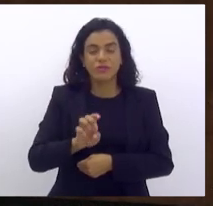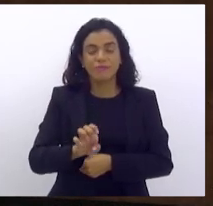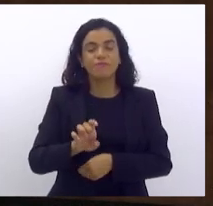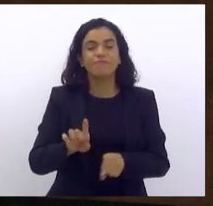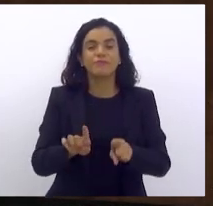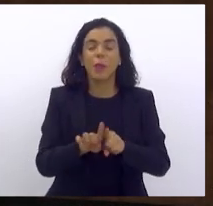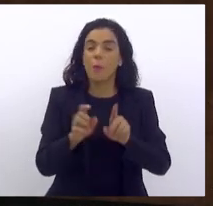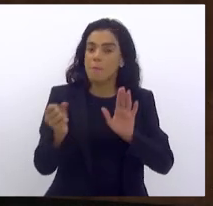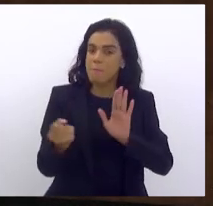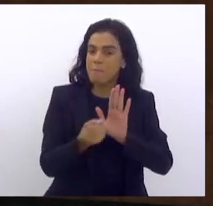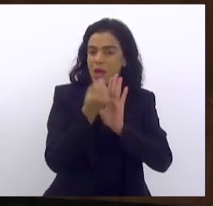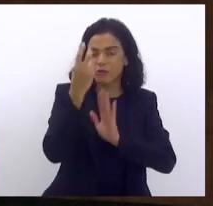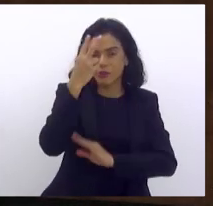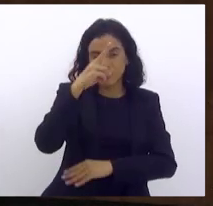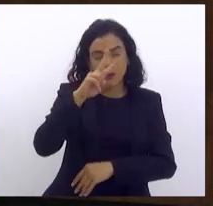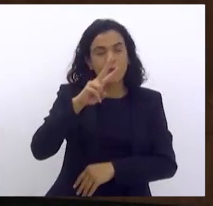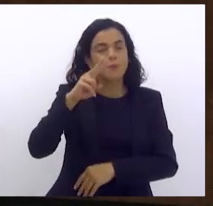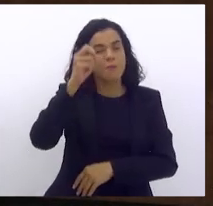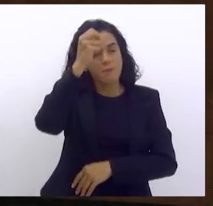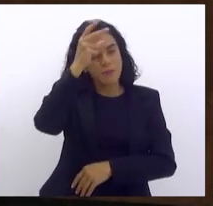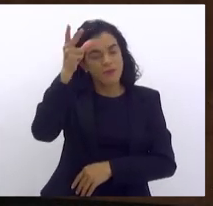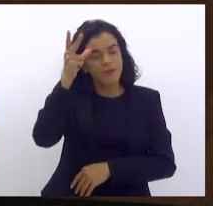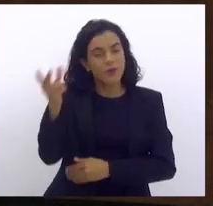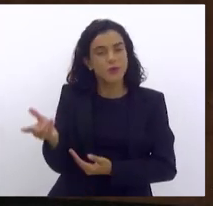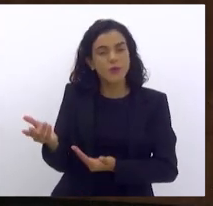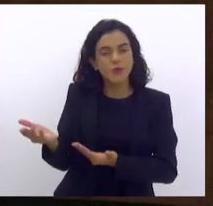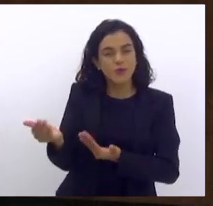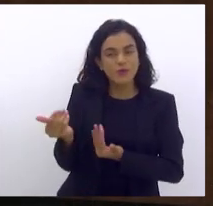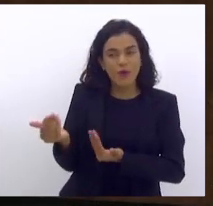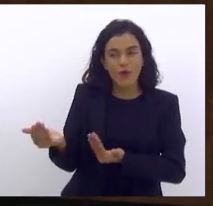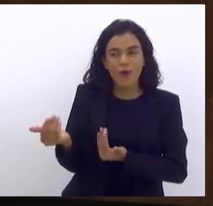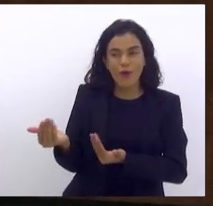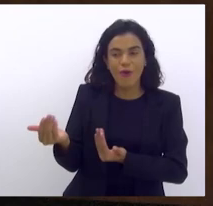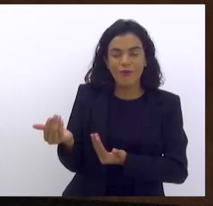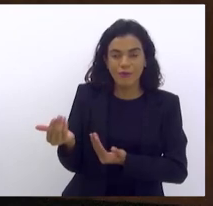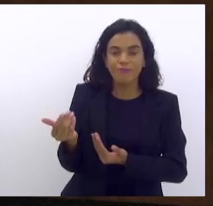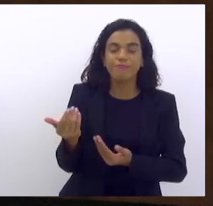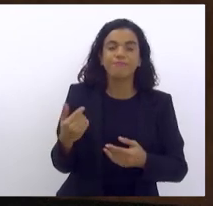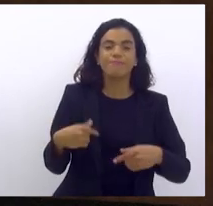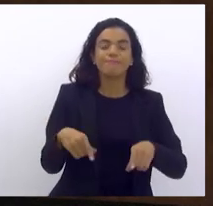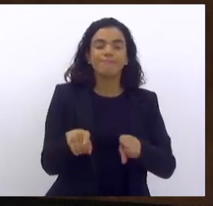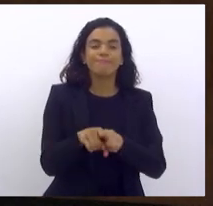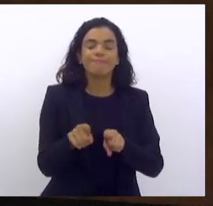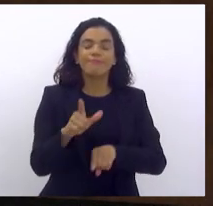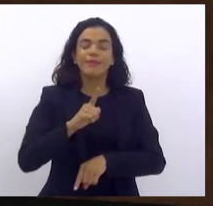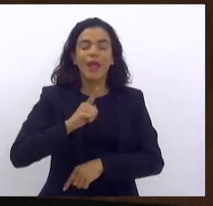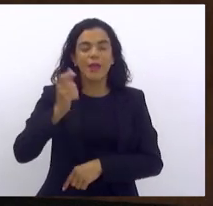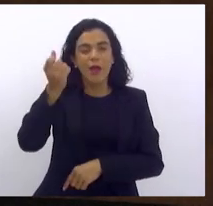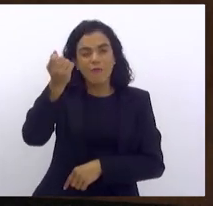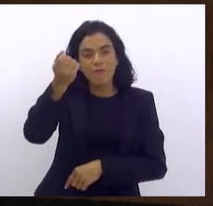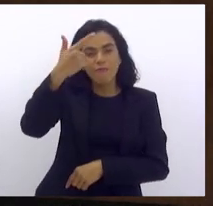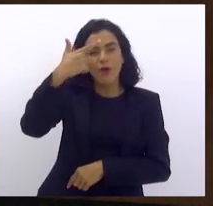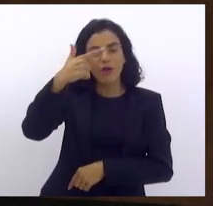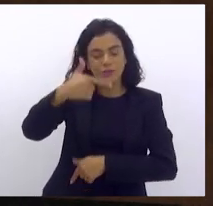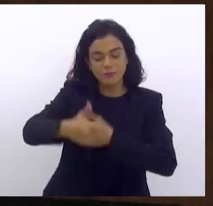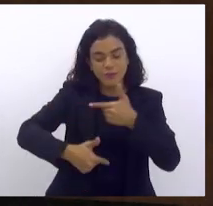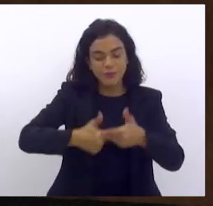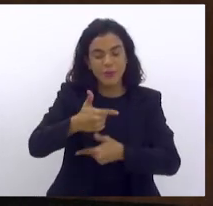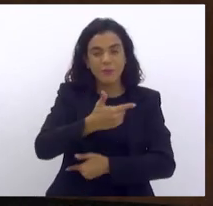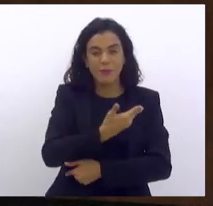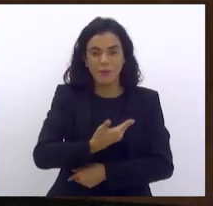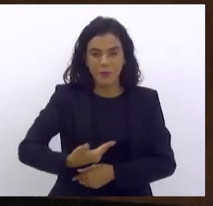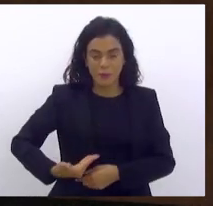O prefeito, que é jovem e carrega consigo a vocação para a vida pública. O Renato, ele